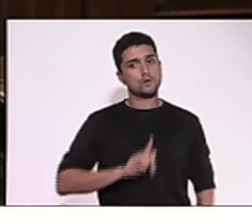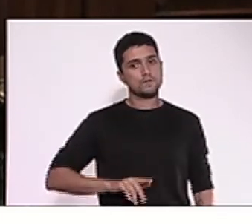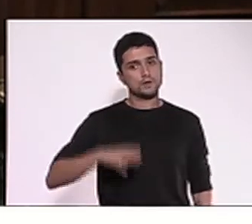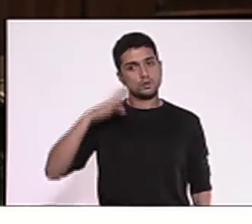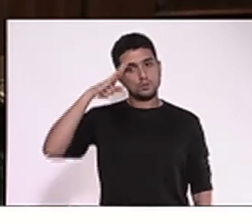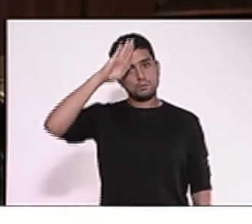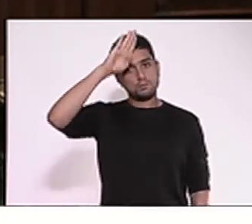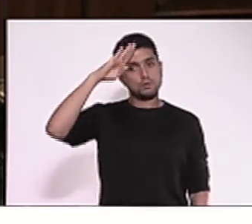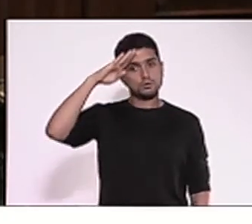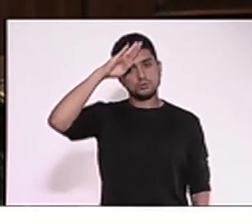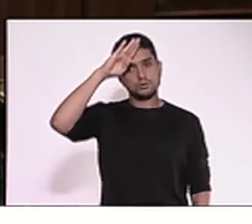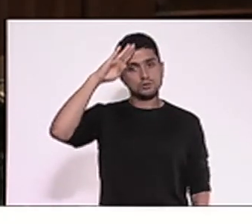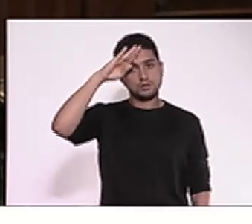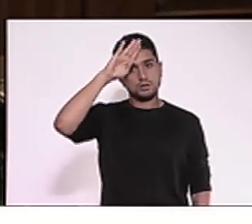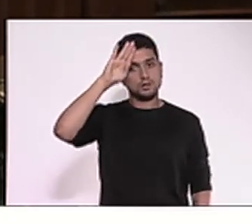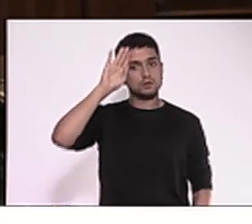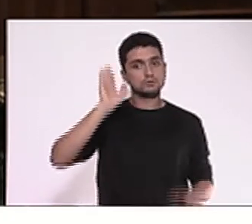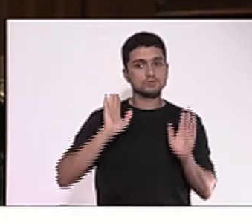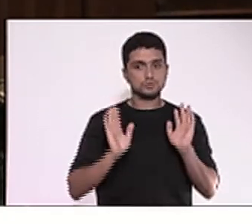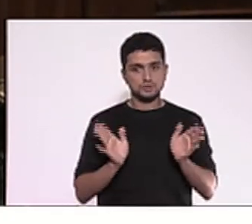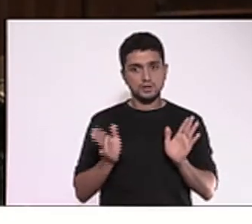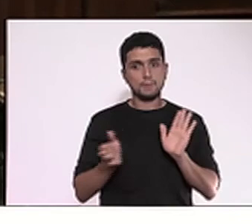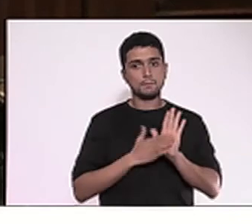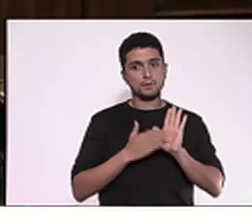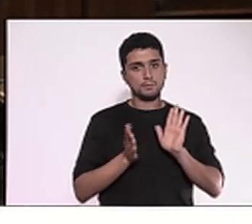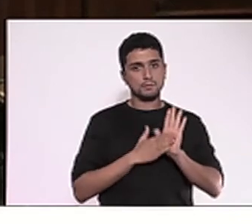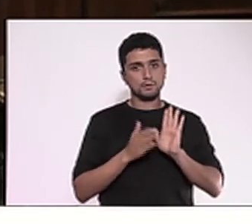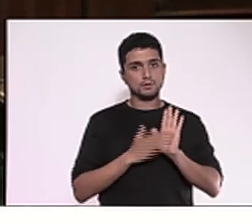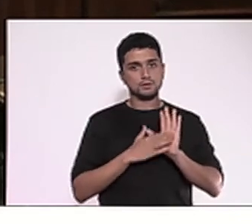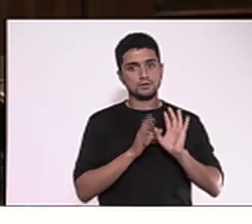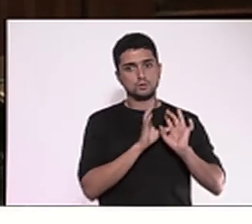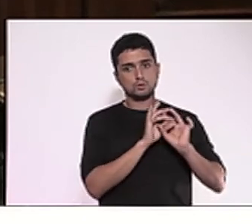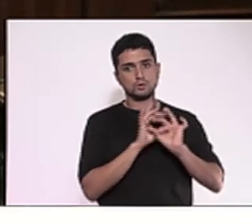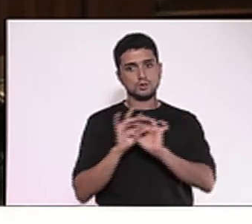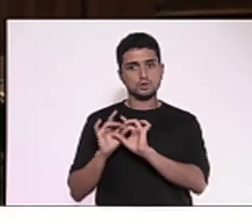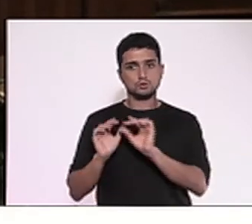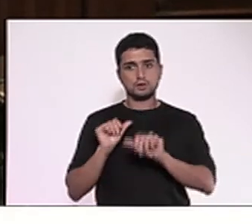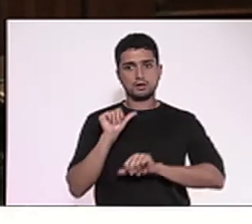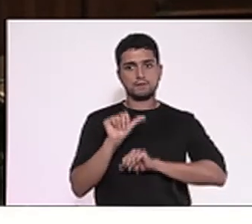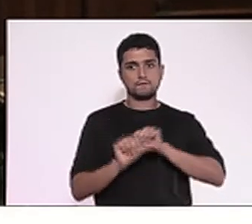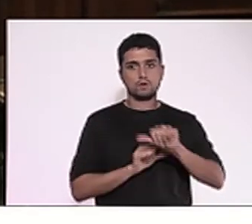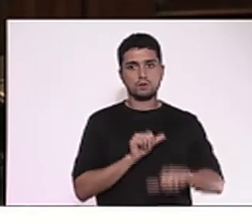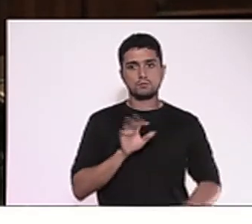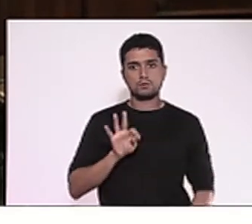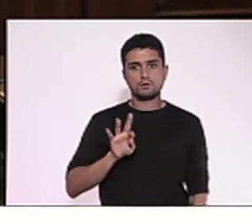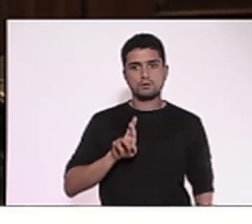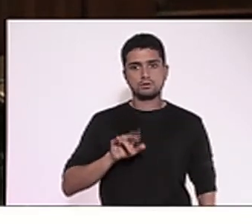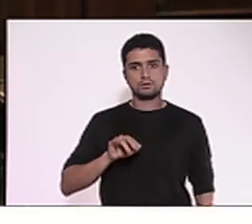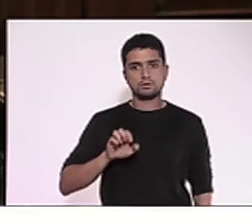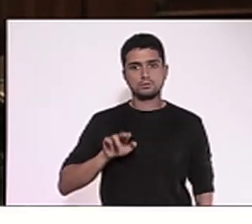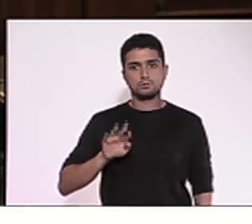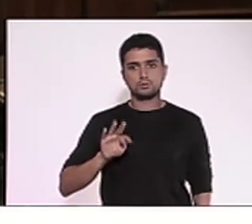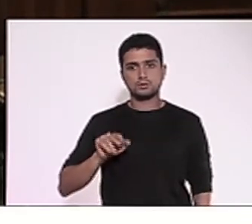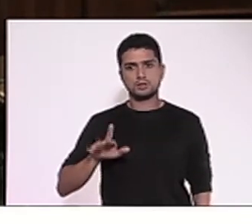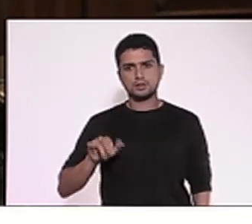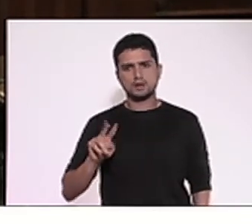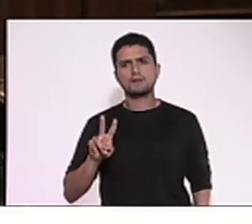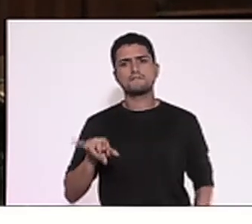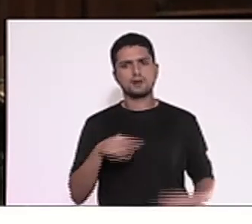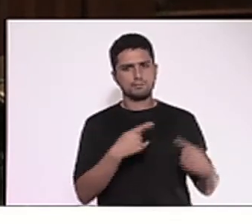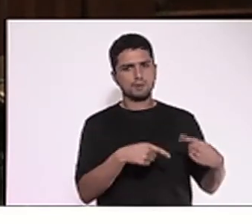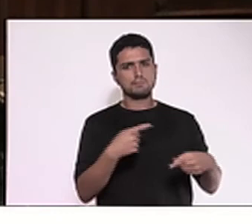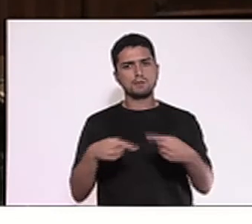concluo, já quer propor, no contexto da reforma tributária, que vai ser discutida em breve, já começou a ser